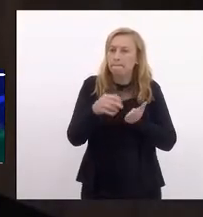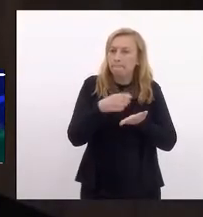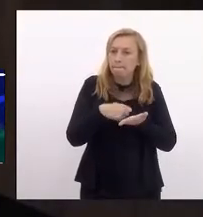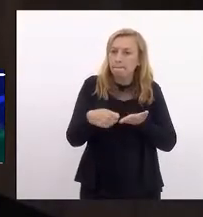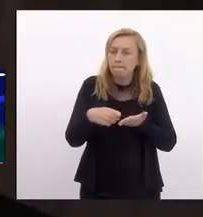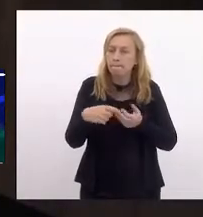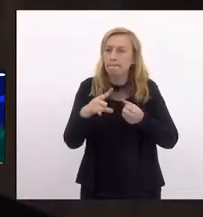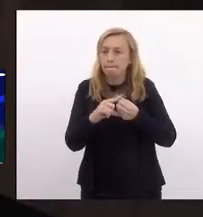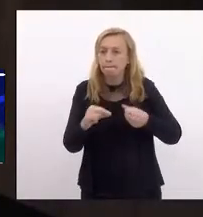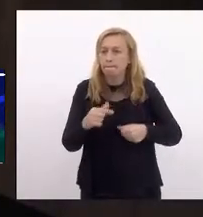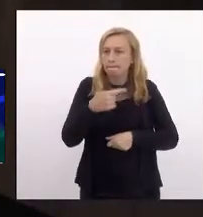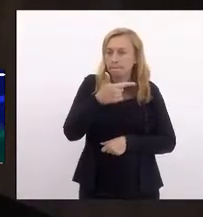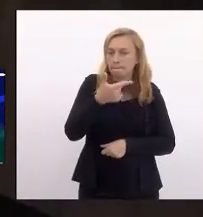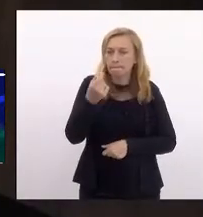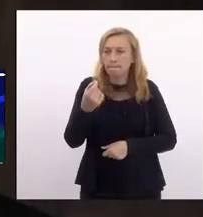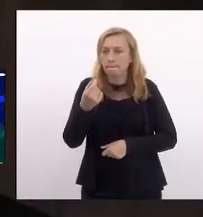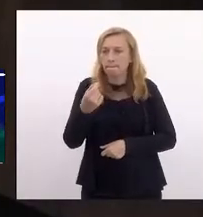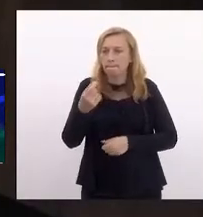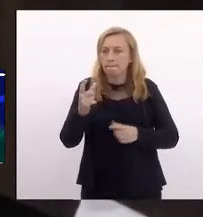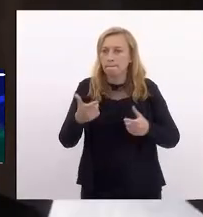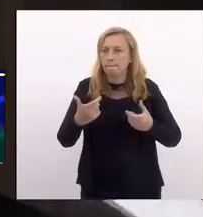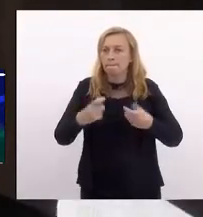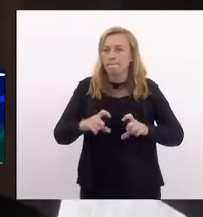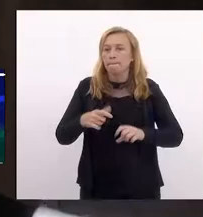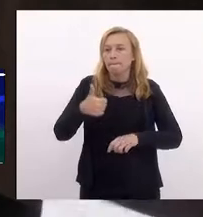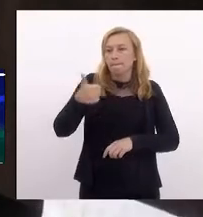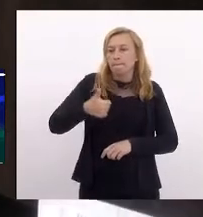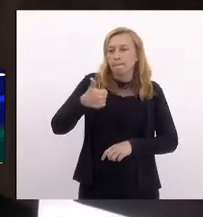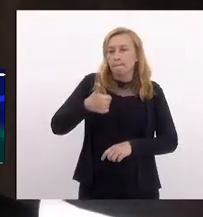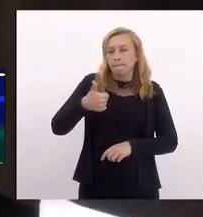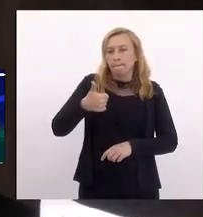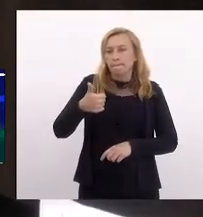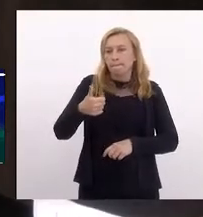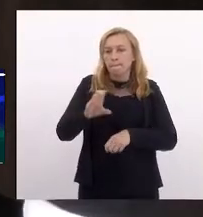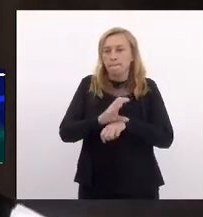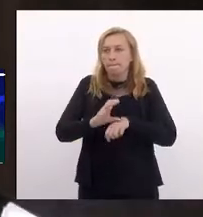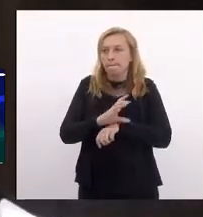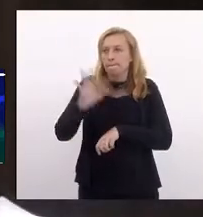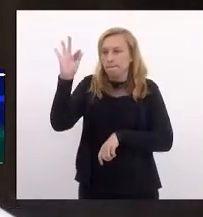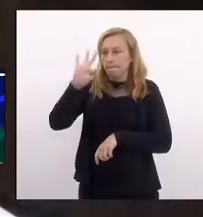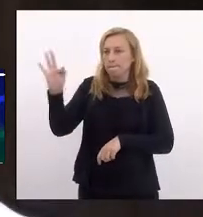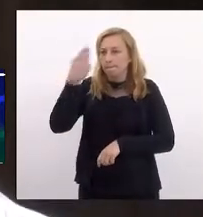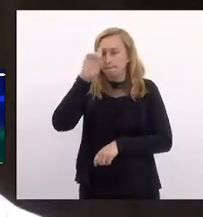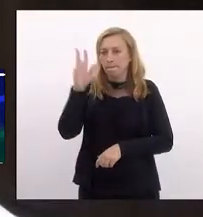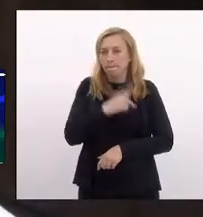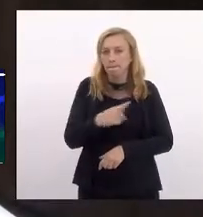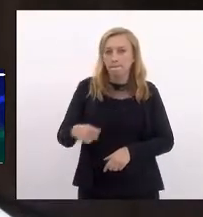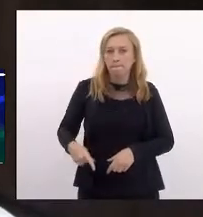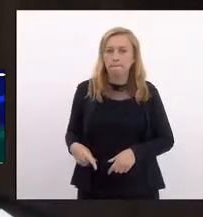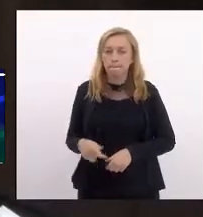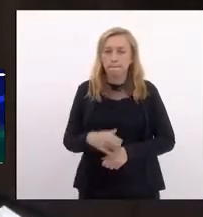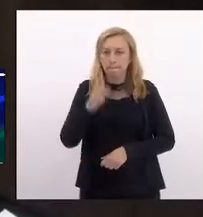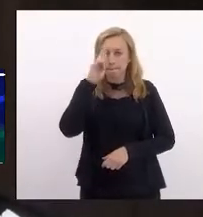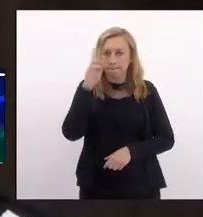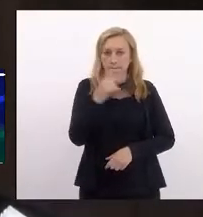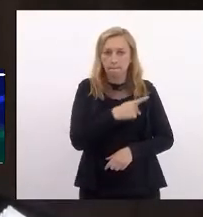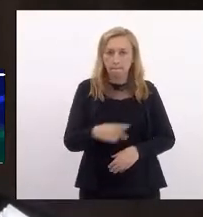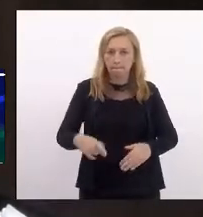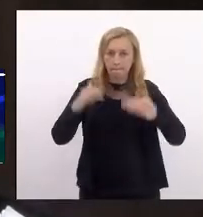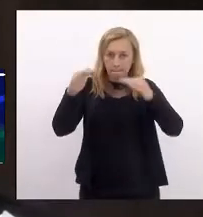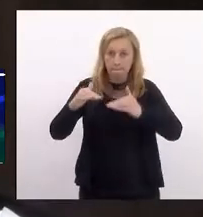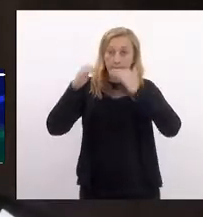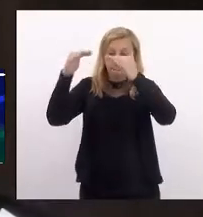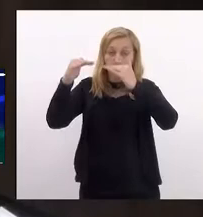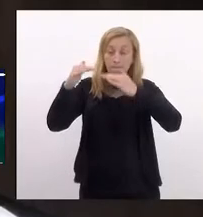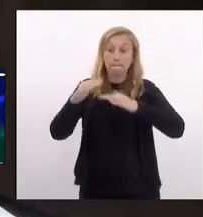no artigo 20 paragrafo 1º da Constituição Federal seu presidente vossa excelência